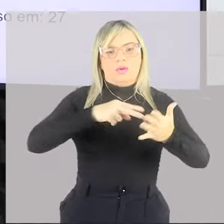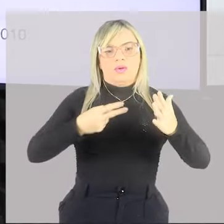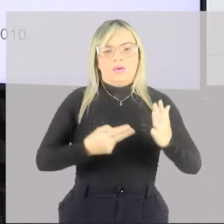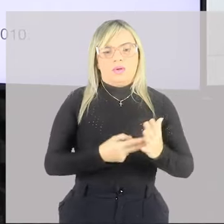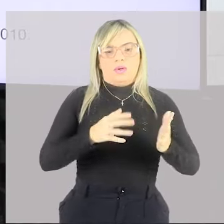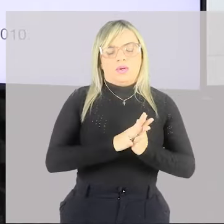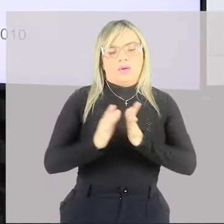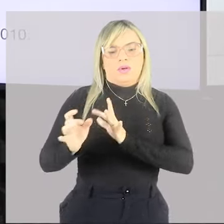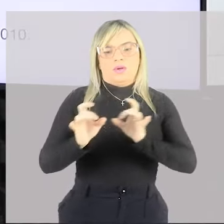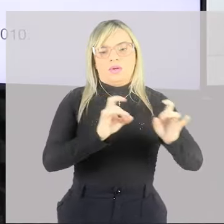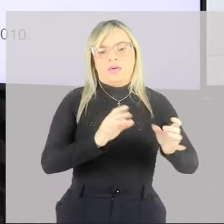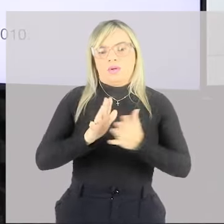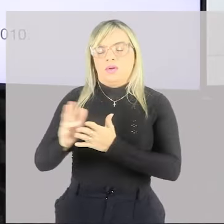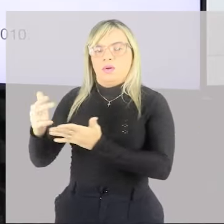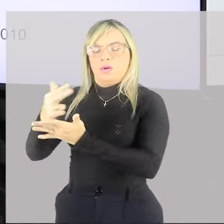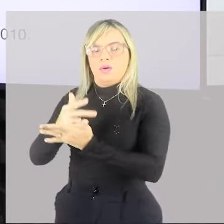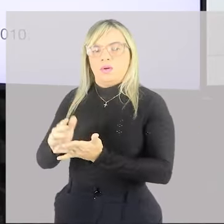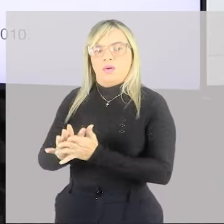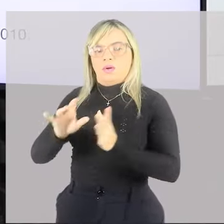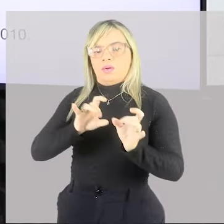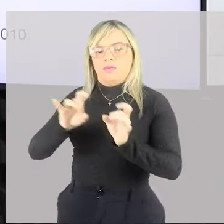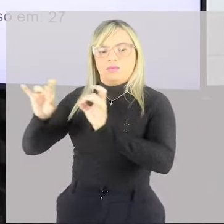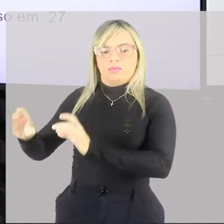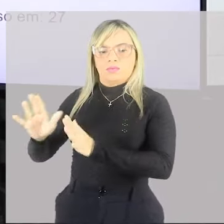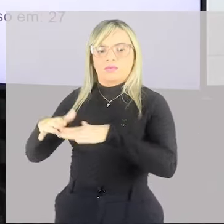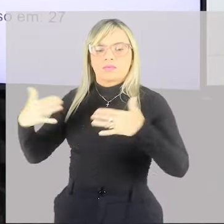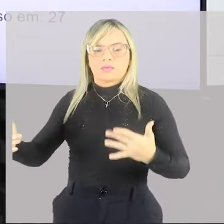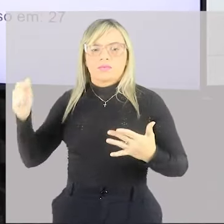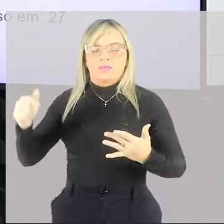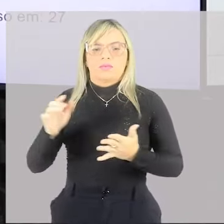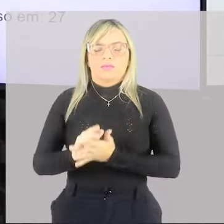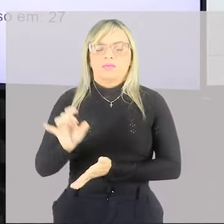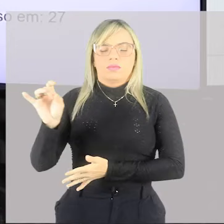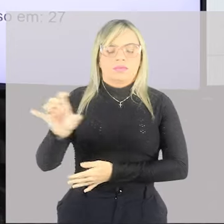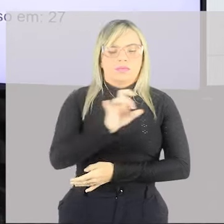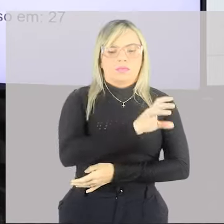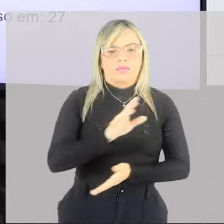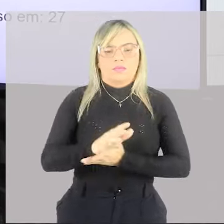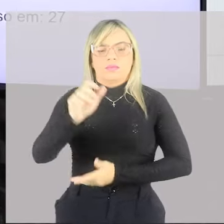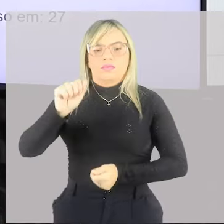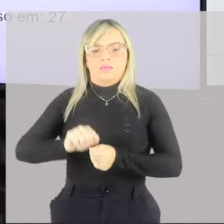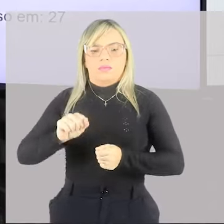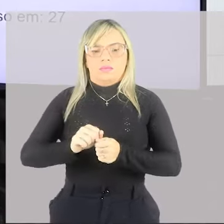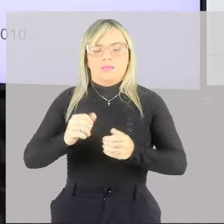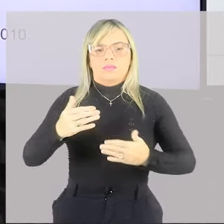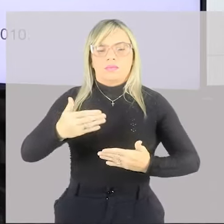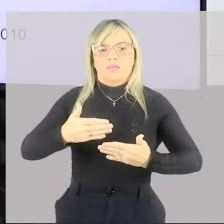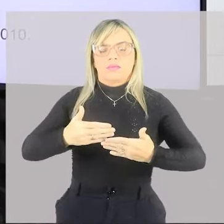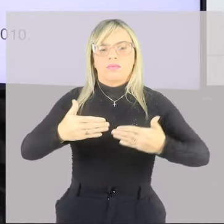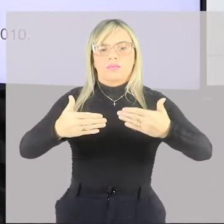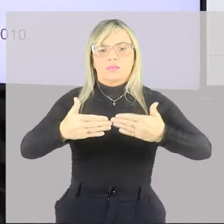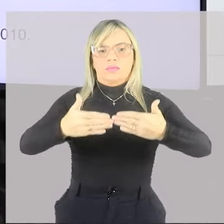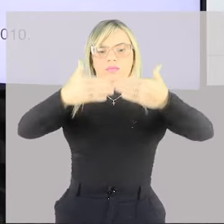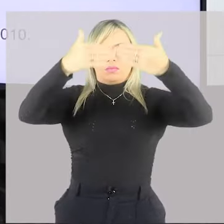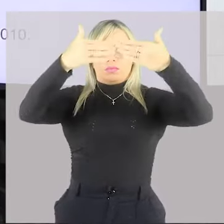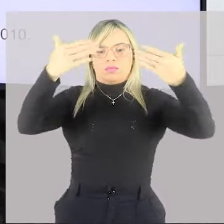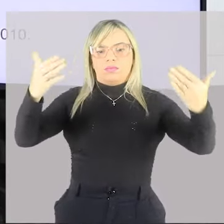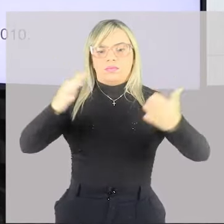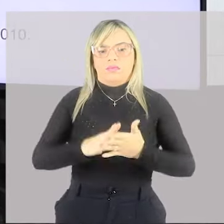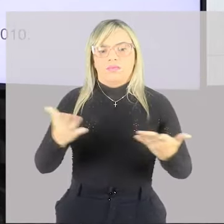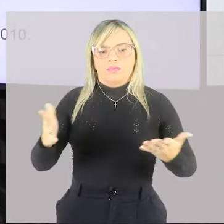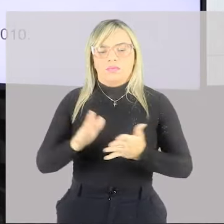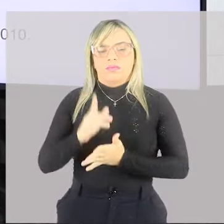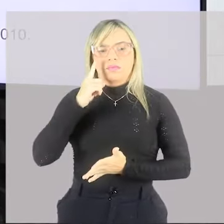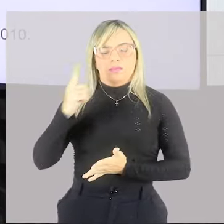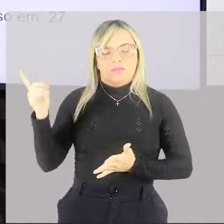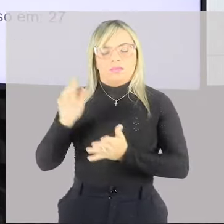específica cada desenho desse tem uma significação específica cada desenho desse foi feito numa parede cada desenho desse foi feito numa